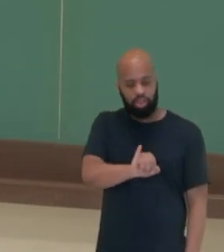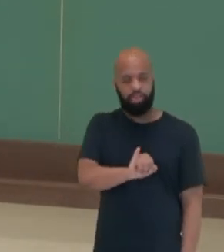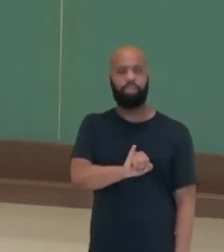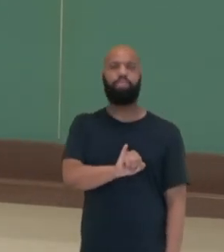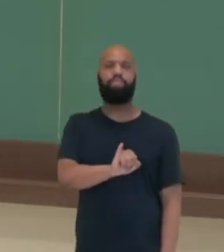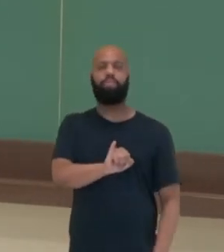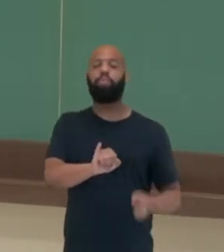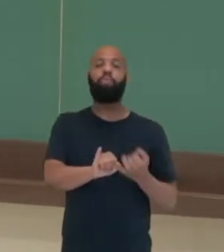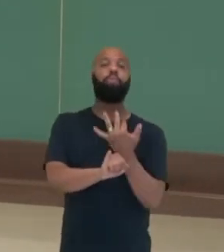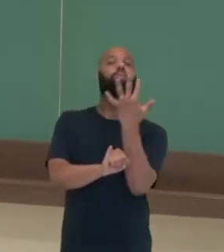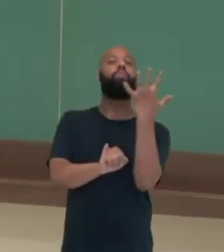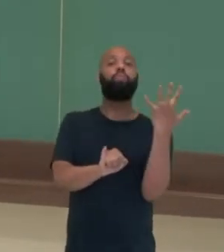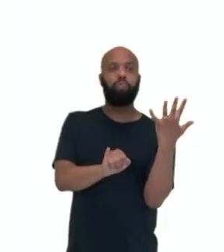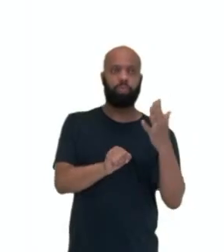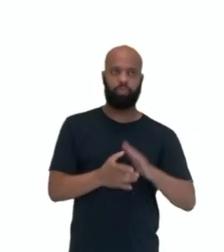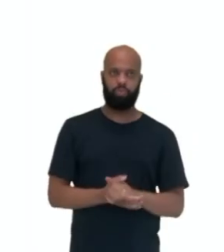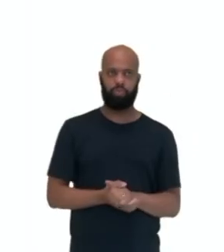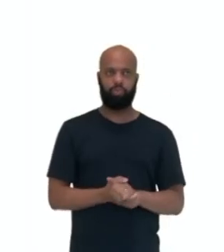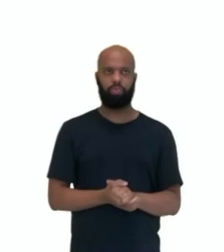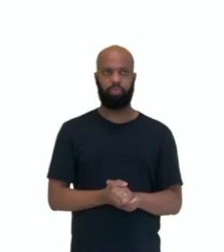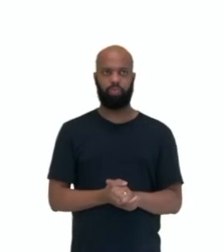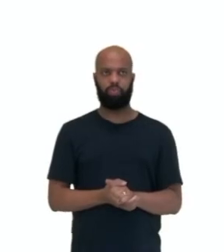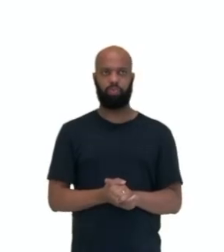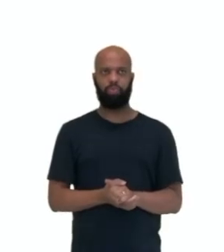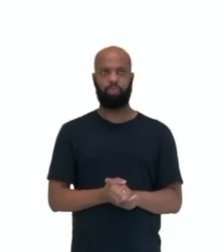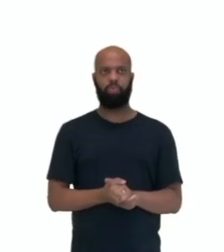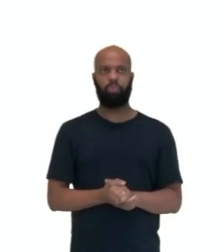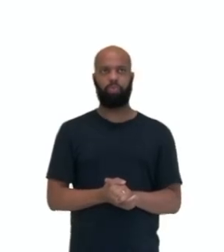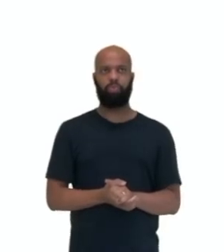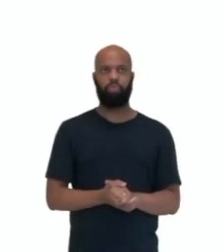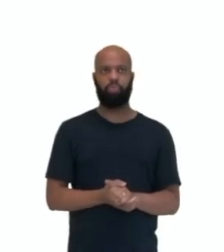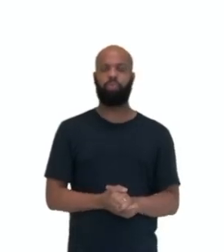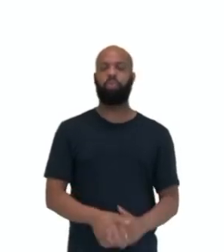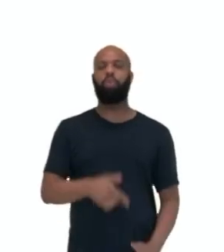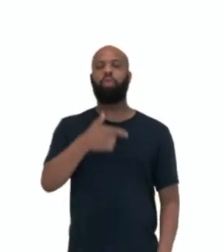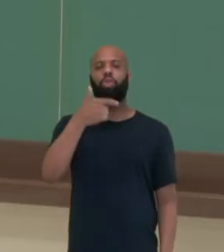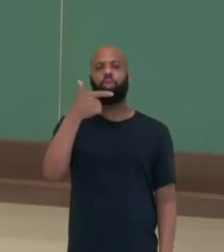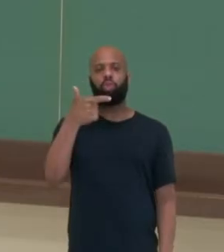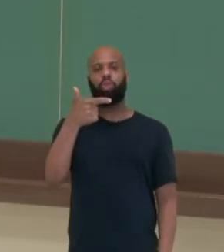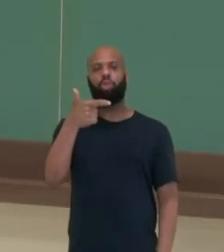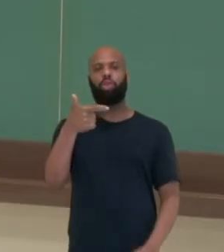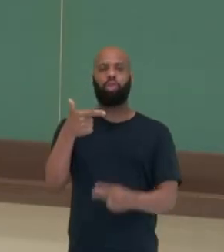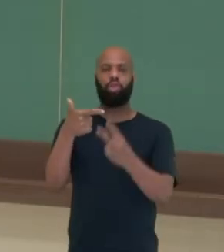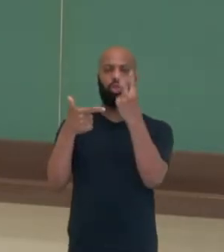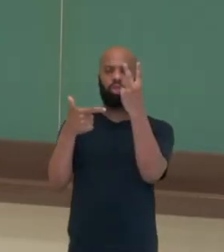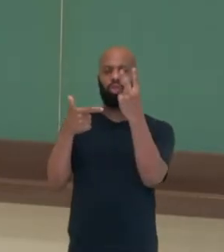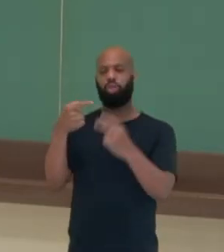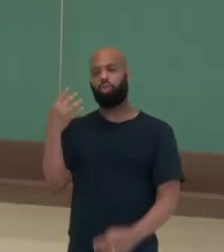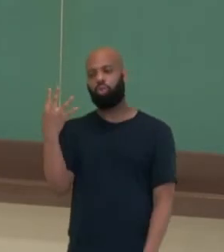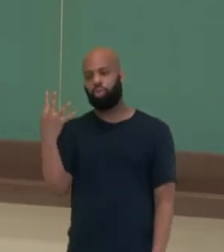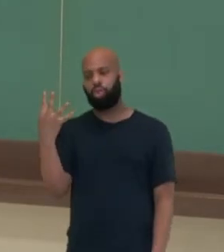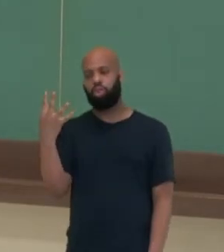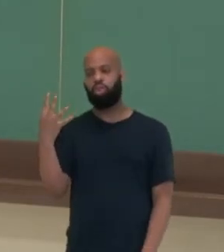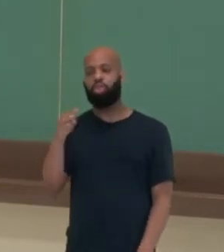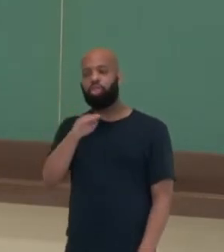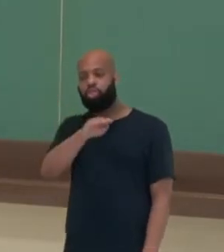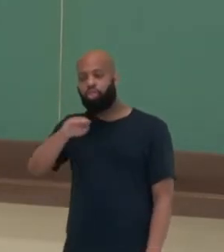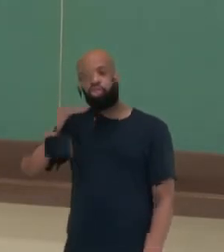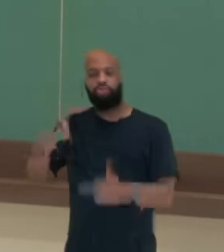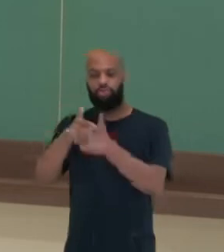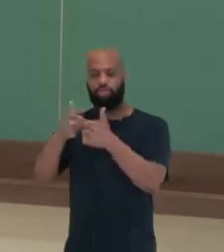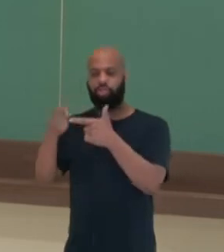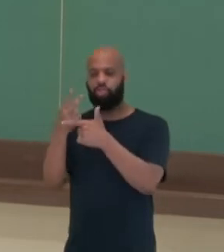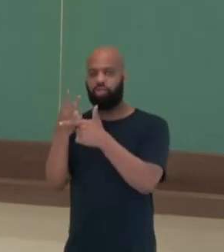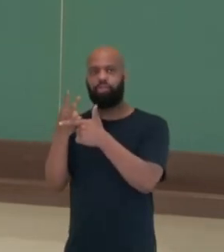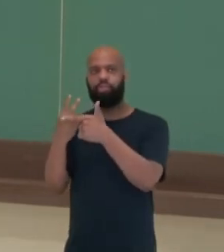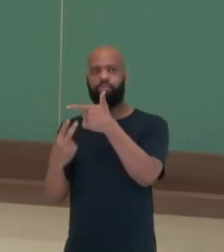Perfeito. Perfeito. Por quê? 2 elevado a 2, 4 dividido por 2, 2. Agora eu